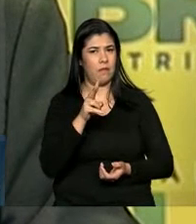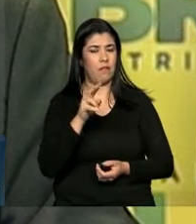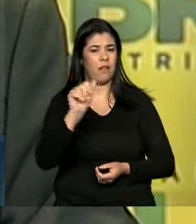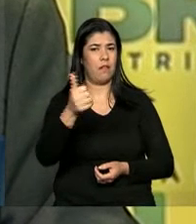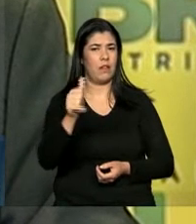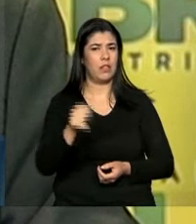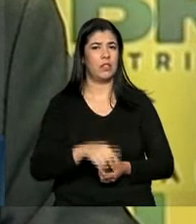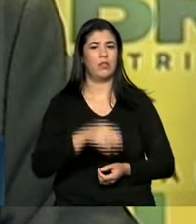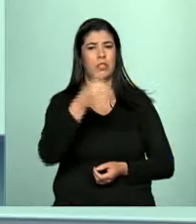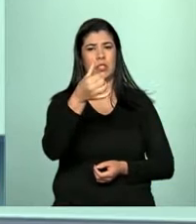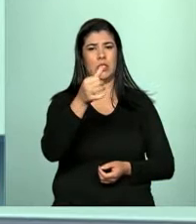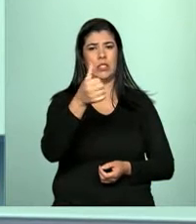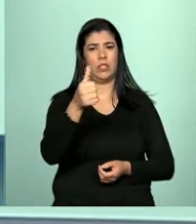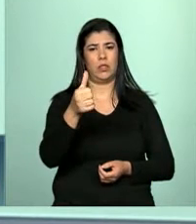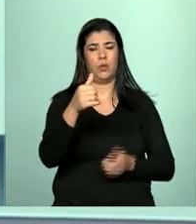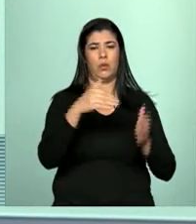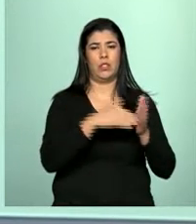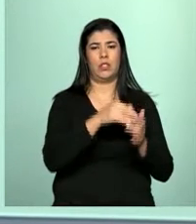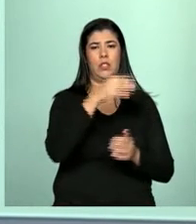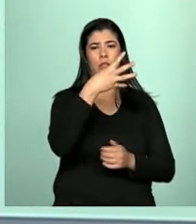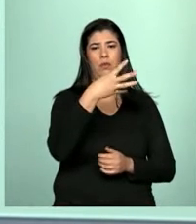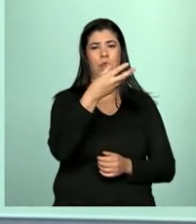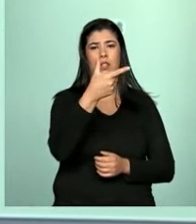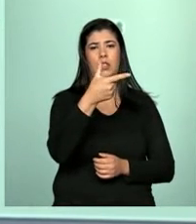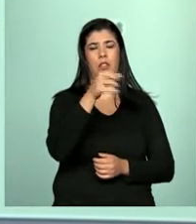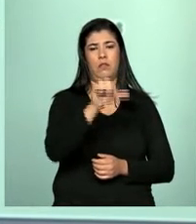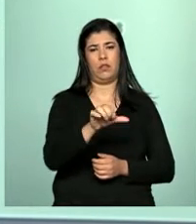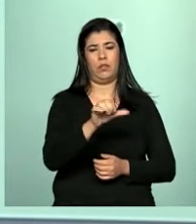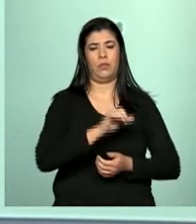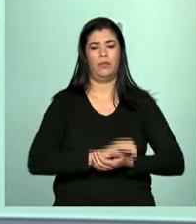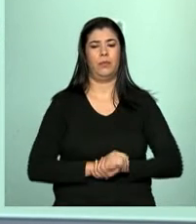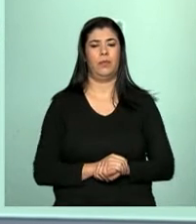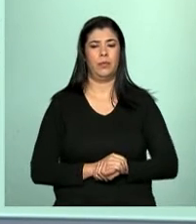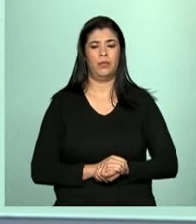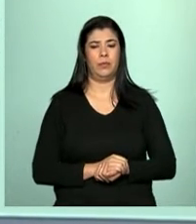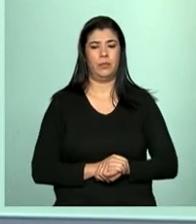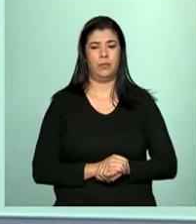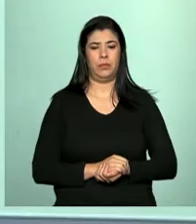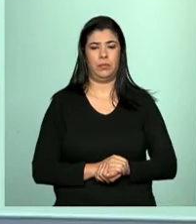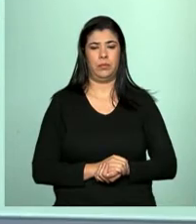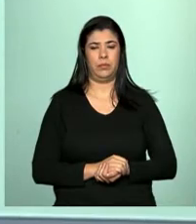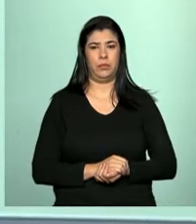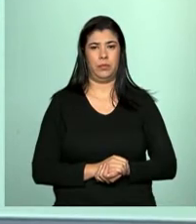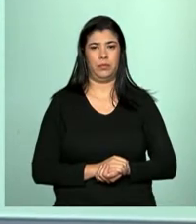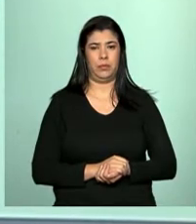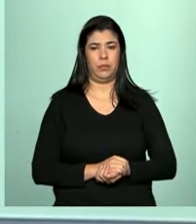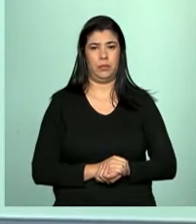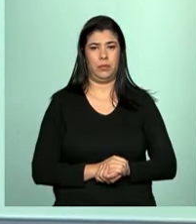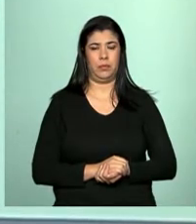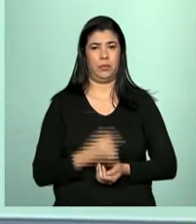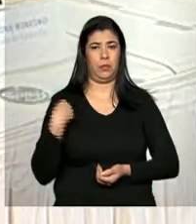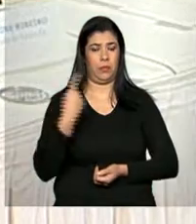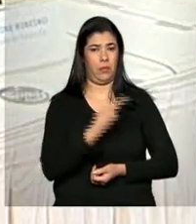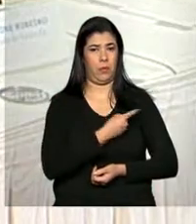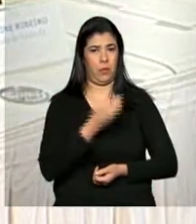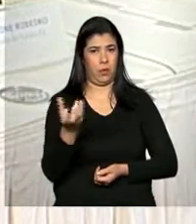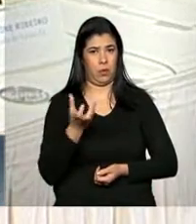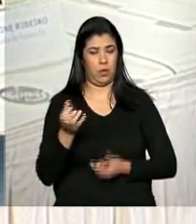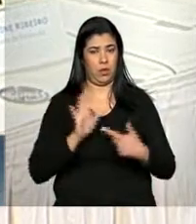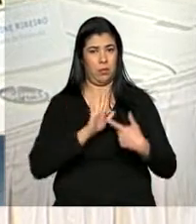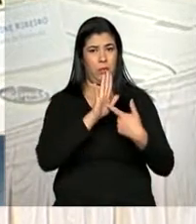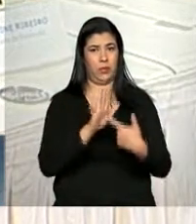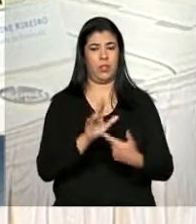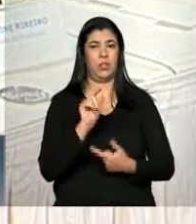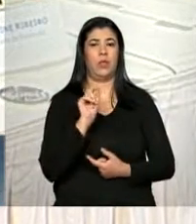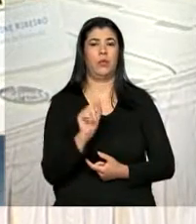a 429. O próximo. Deixa eu só voltar a esse, frisar uma coisa. O que nós queremos mostrar com esses